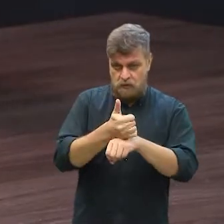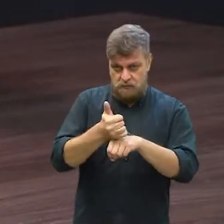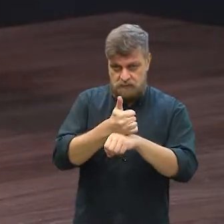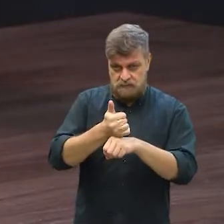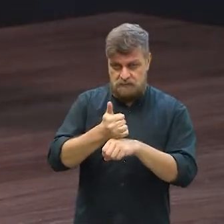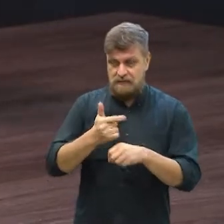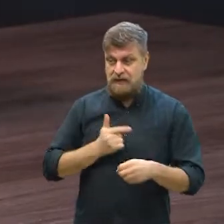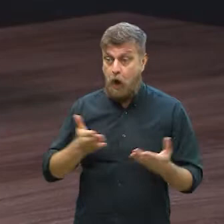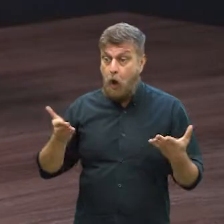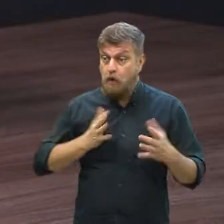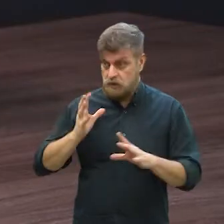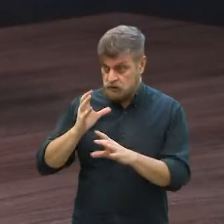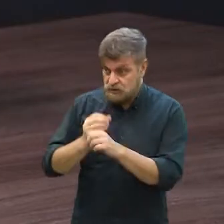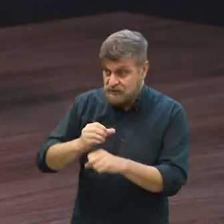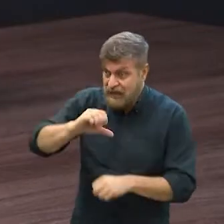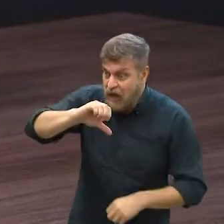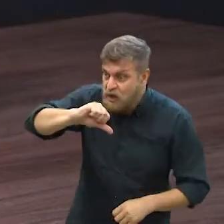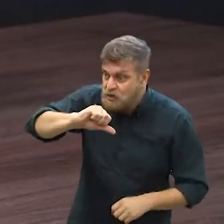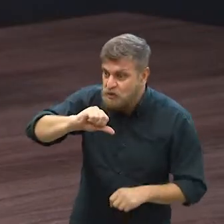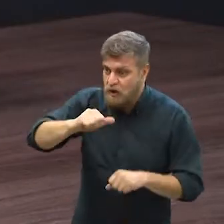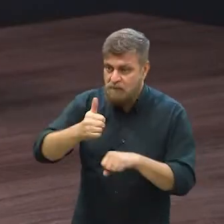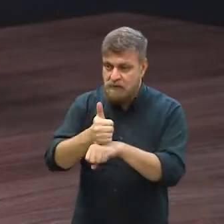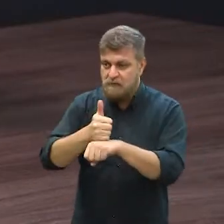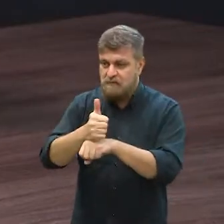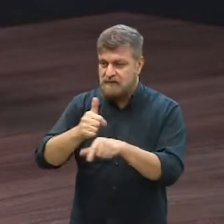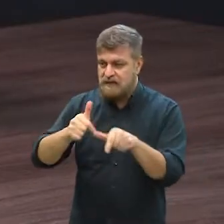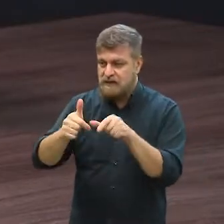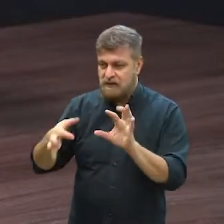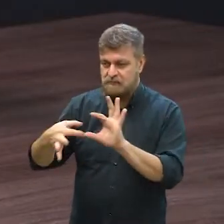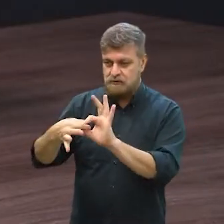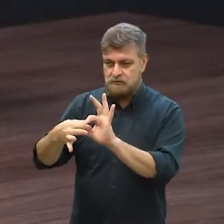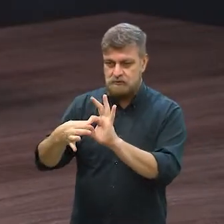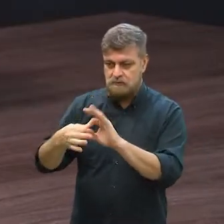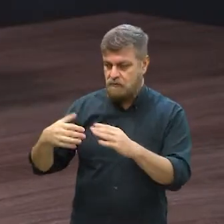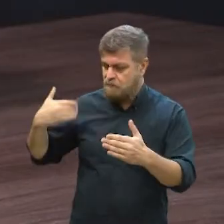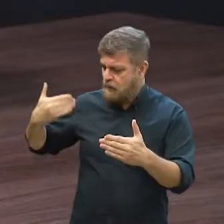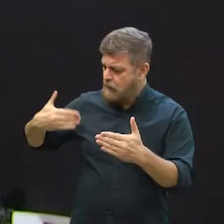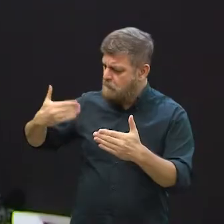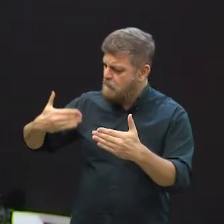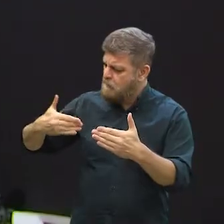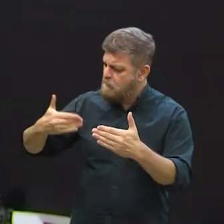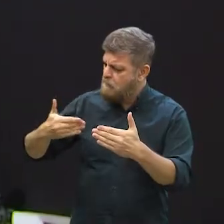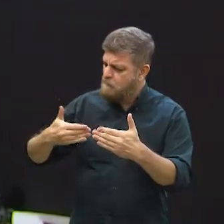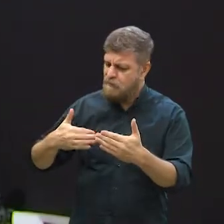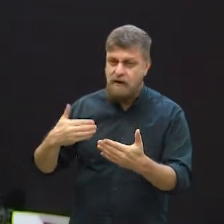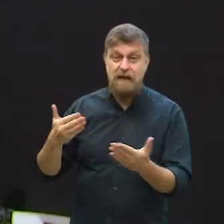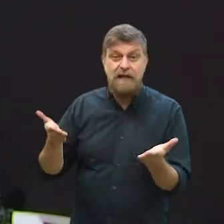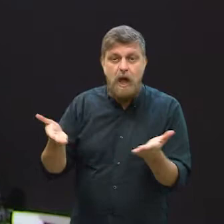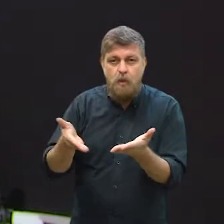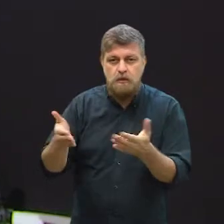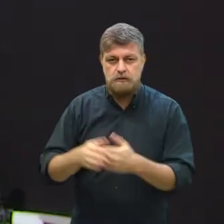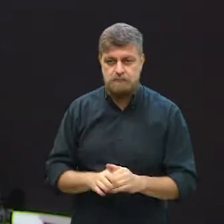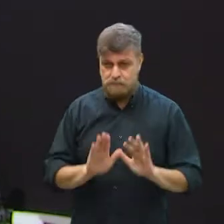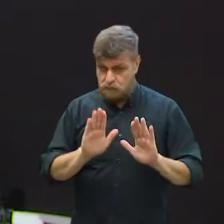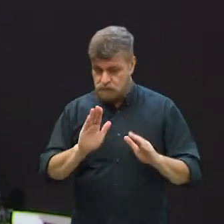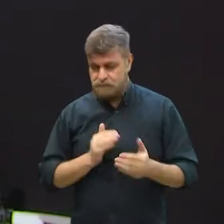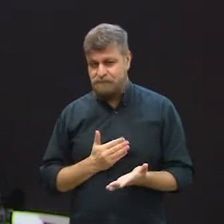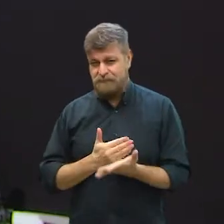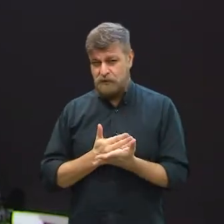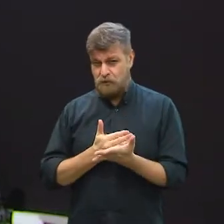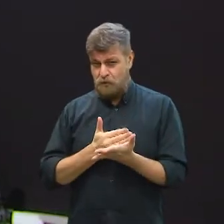diz que tem 9. Me fala desse processo até chegar a essa estrutura que você tem hoje. Bom, no